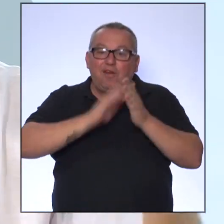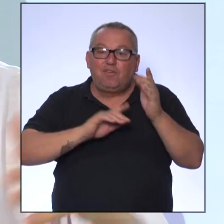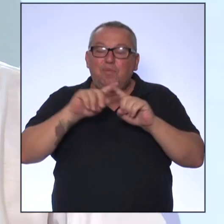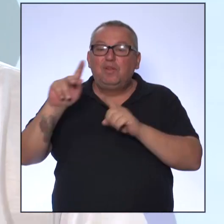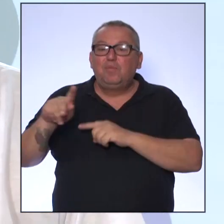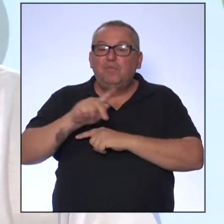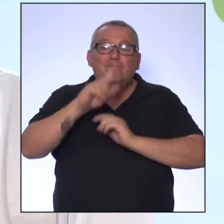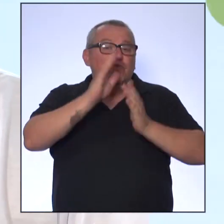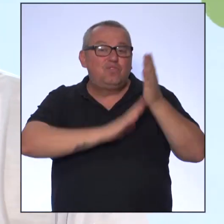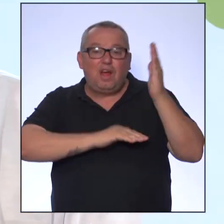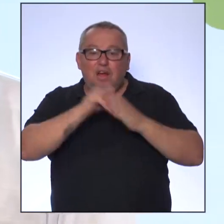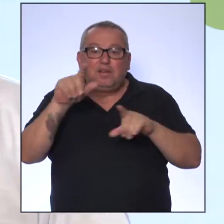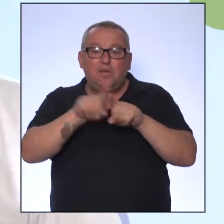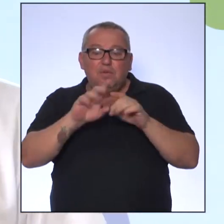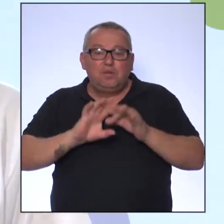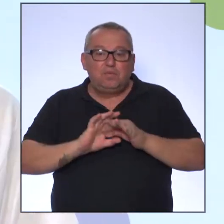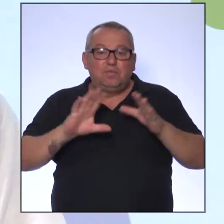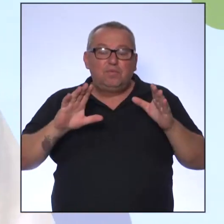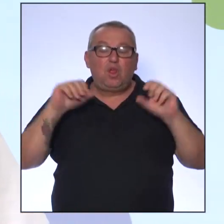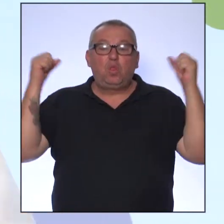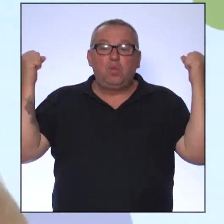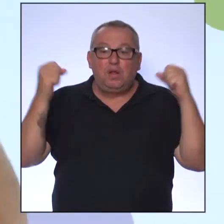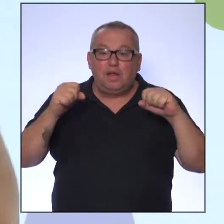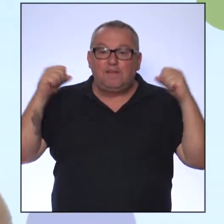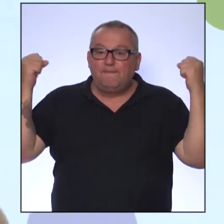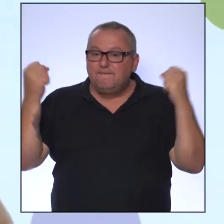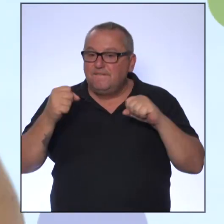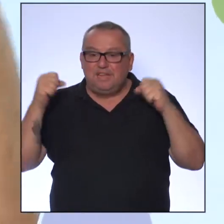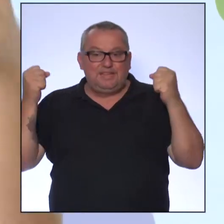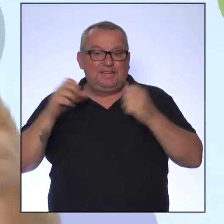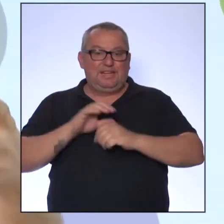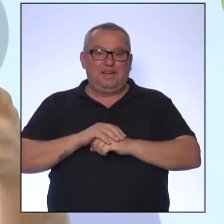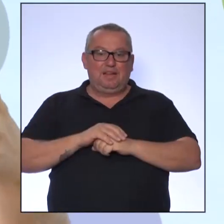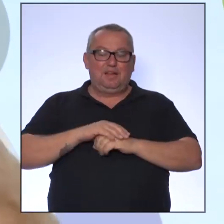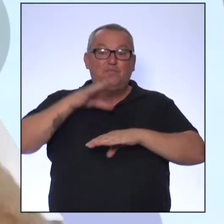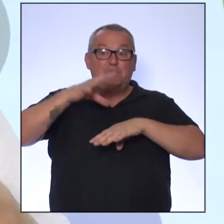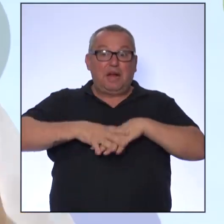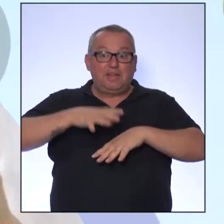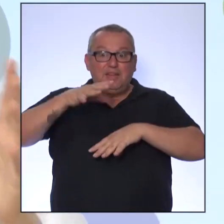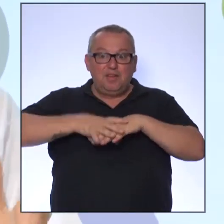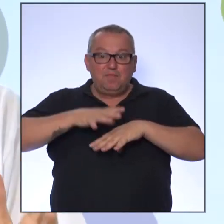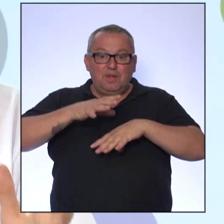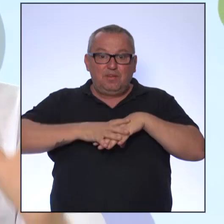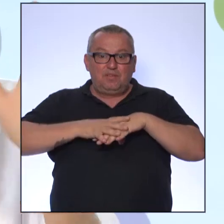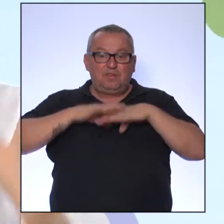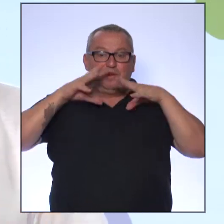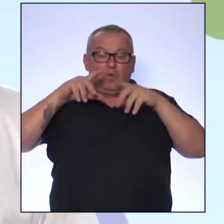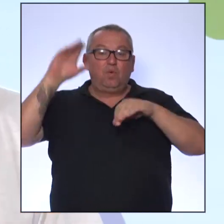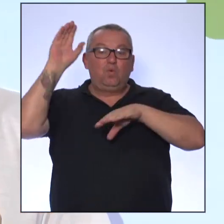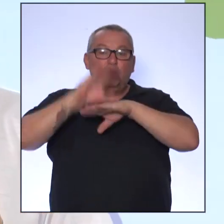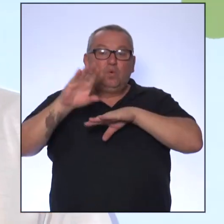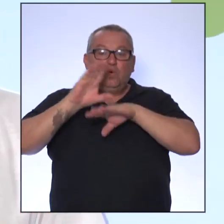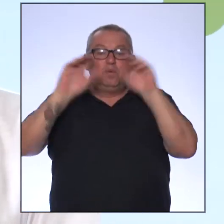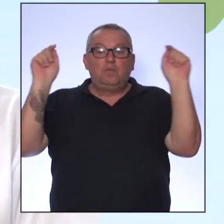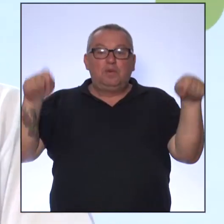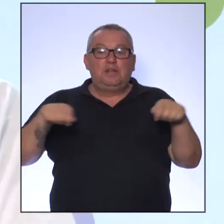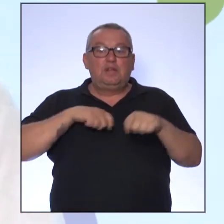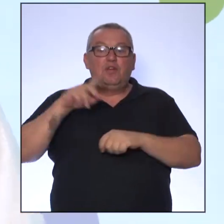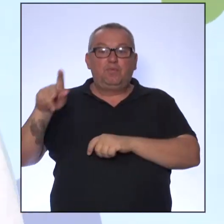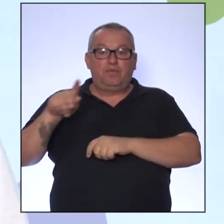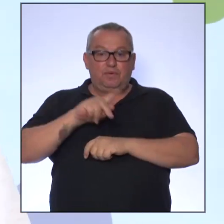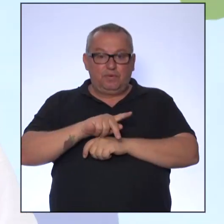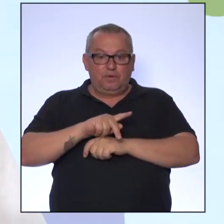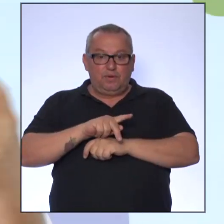professor de artes. Licenciatura em educação física. Licenciatura em matemática. Isso são os cursos para ser professor. E